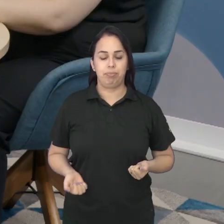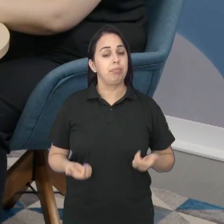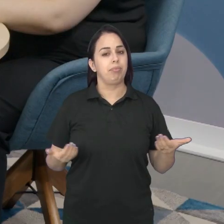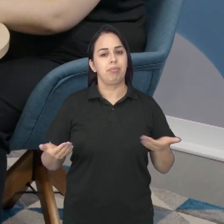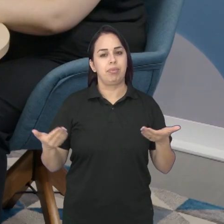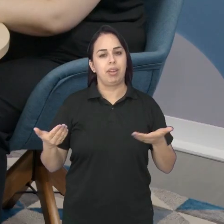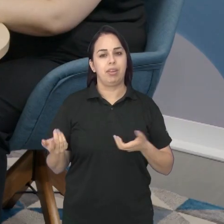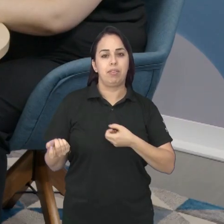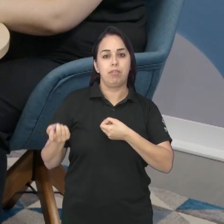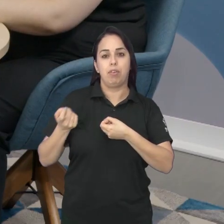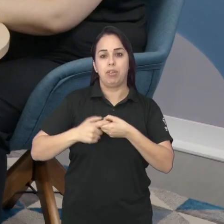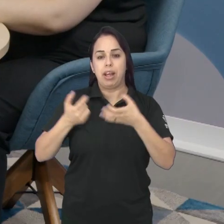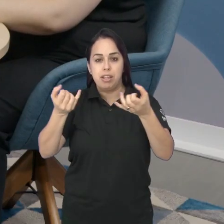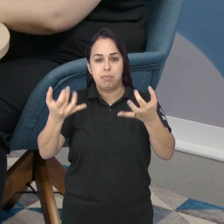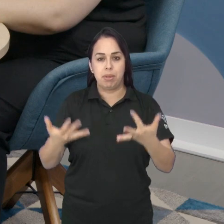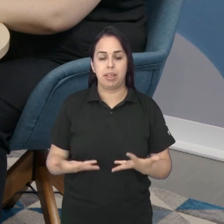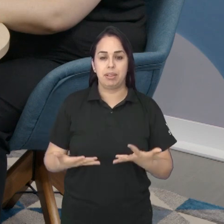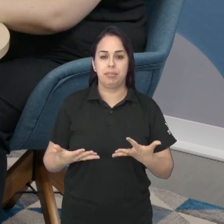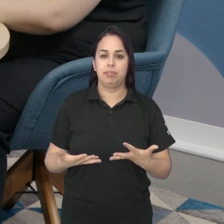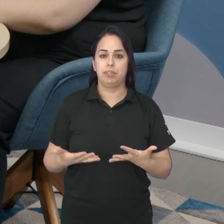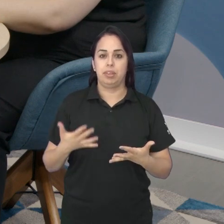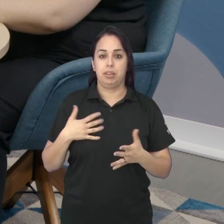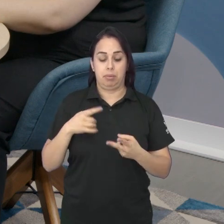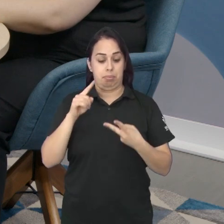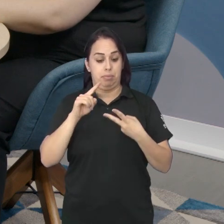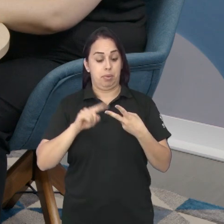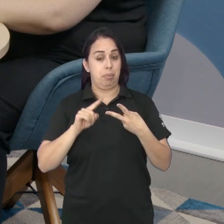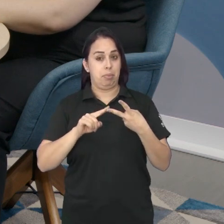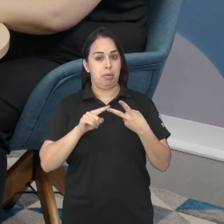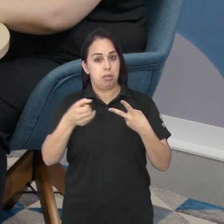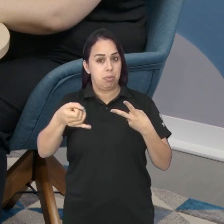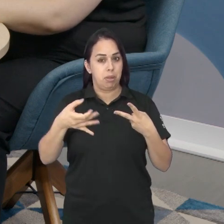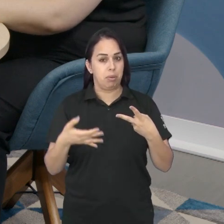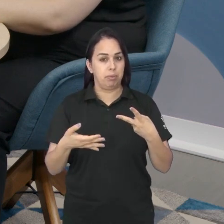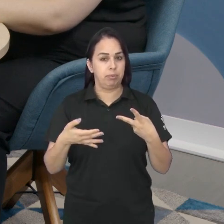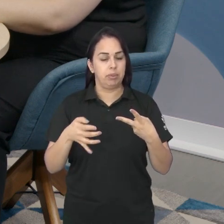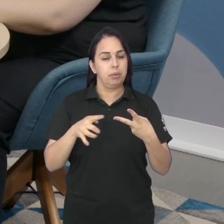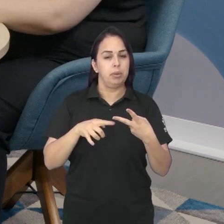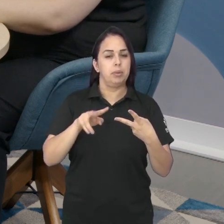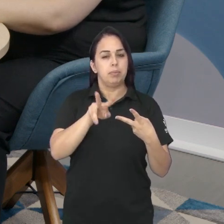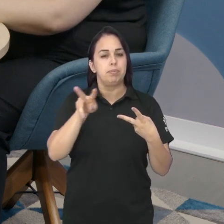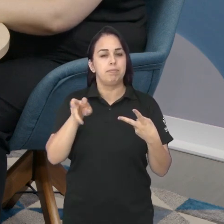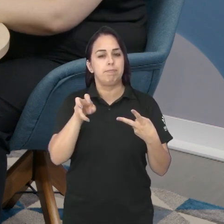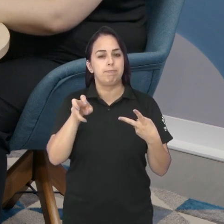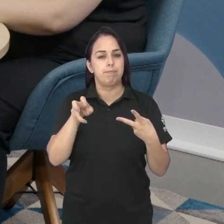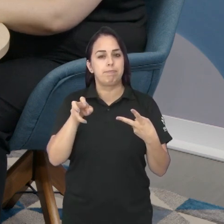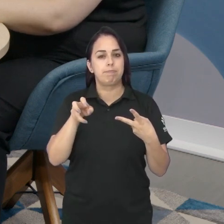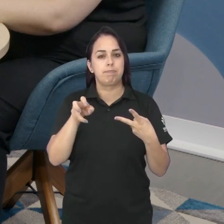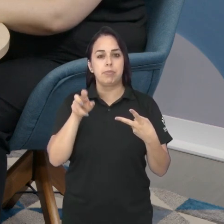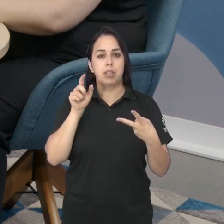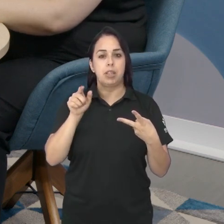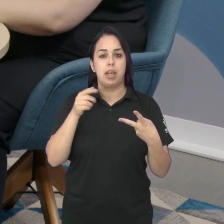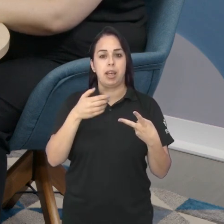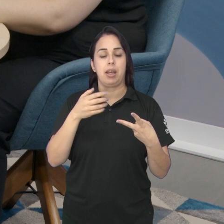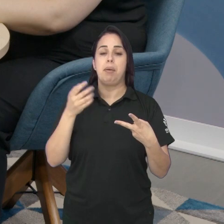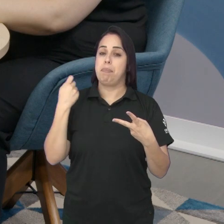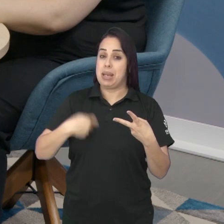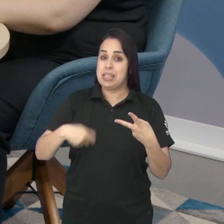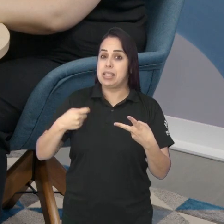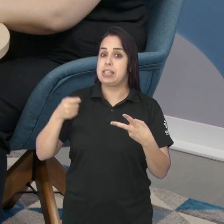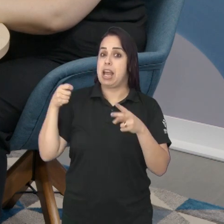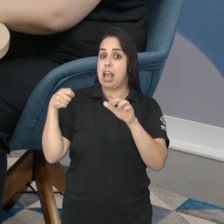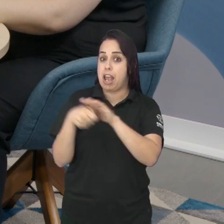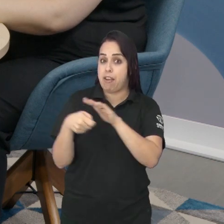voltar agora então falando, a gente terminou o segundo bloco falando sobre os investimentos que precisam ser